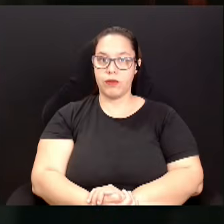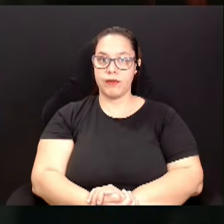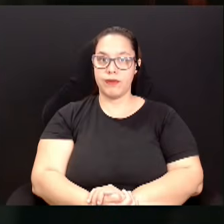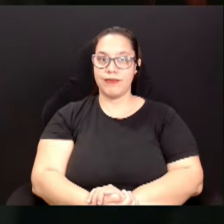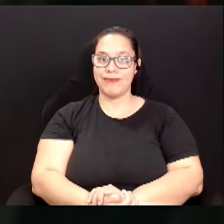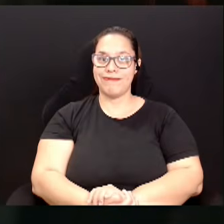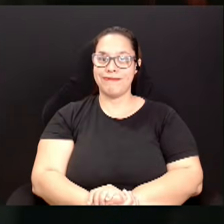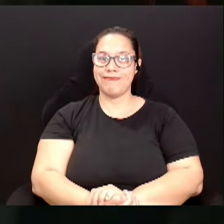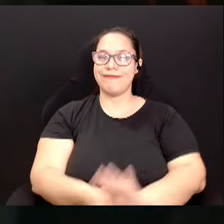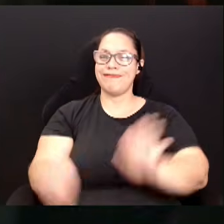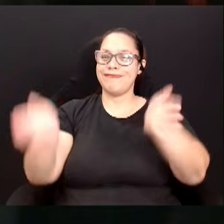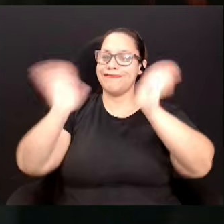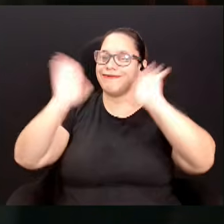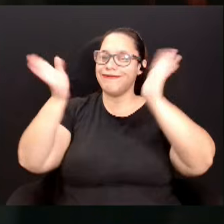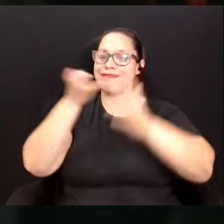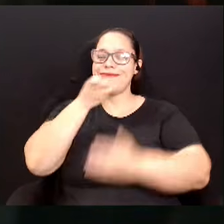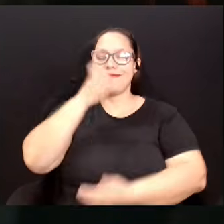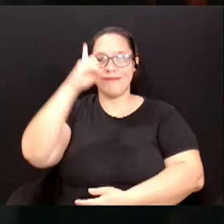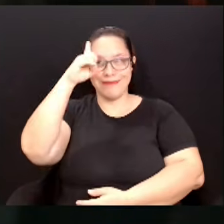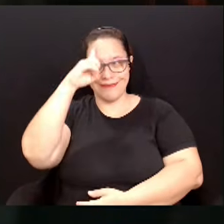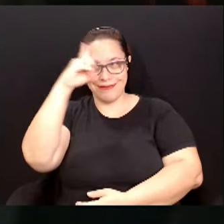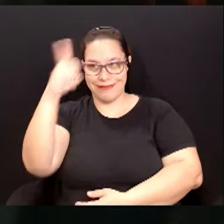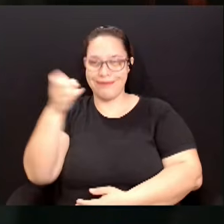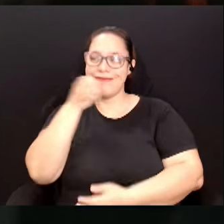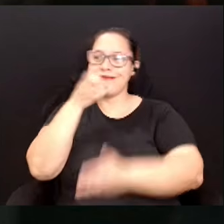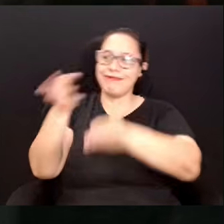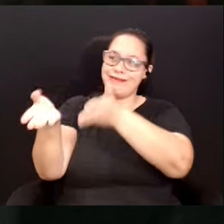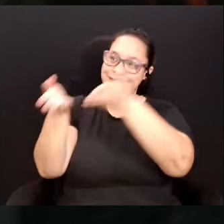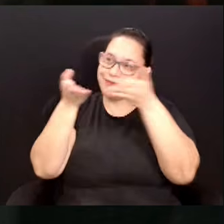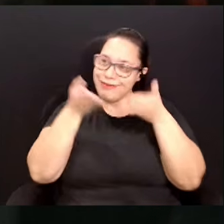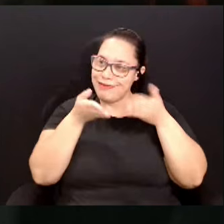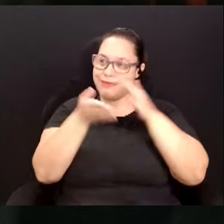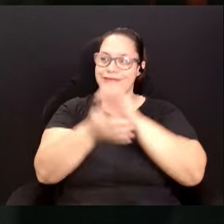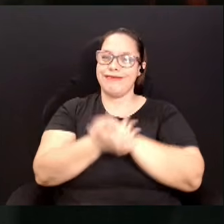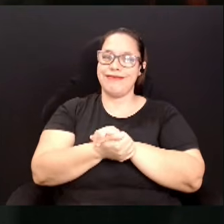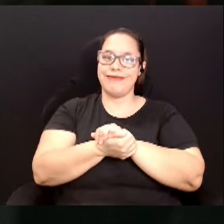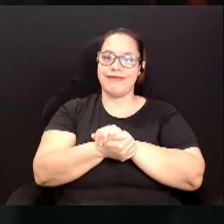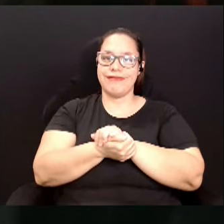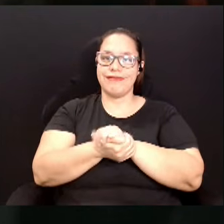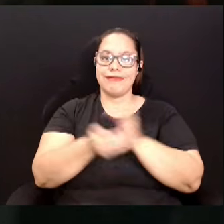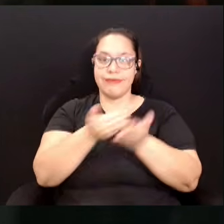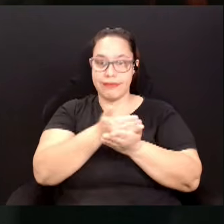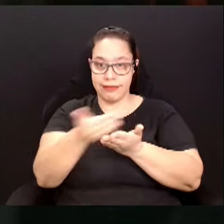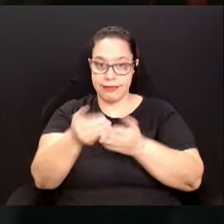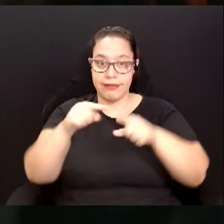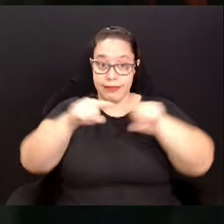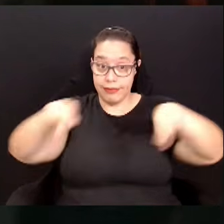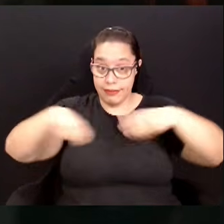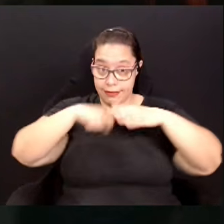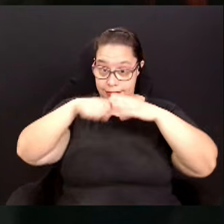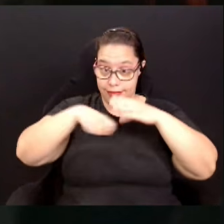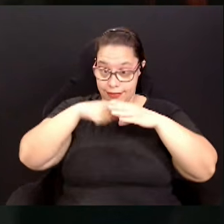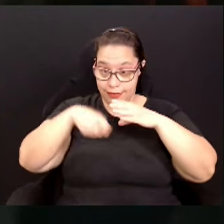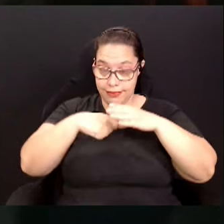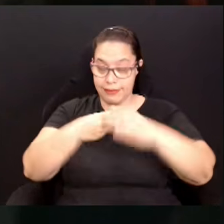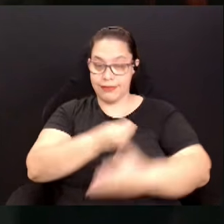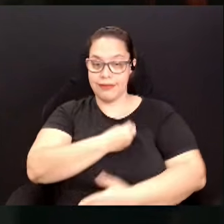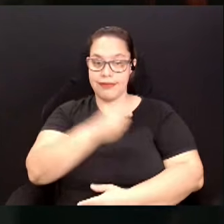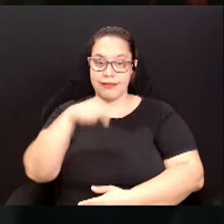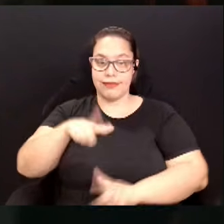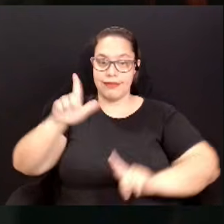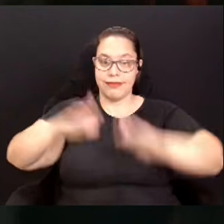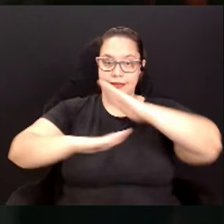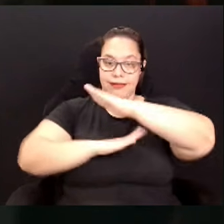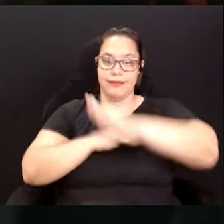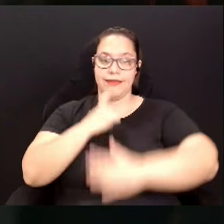Olá, muito bom dia, seja bem-vindo. Estamos começando o Estúdio Câmara aqui na TV Câmara